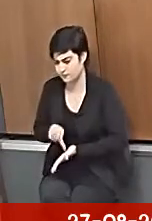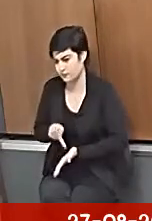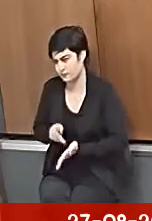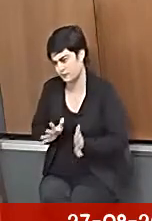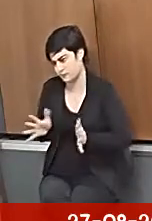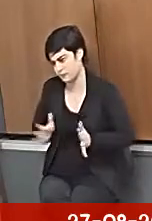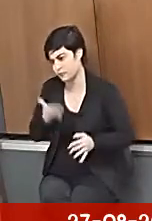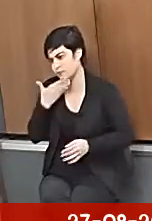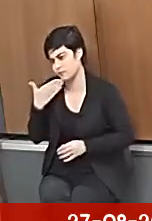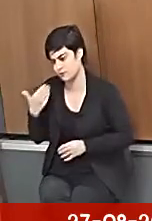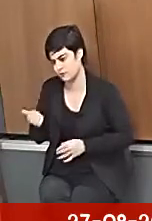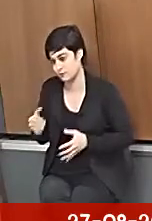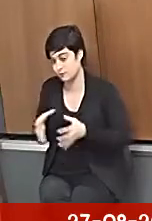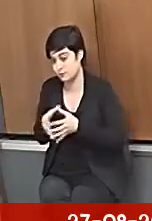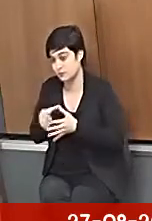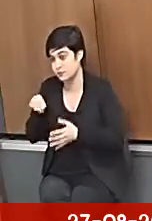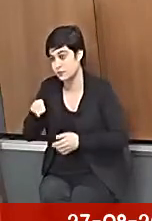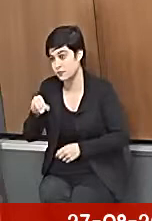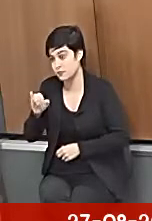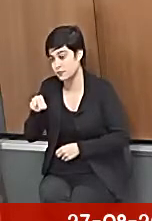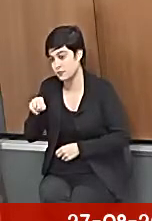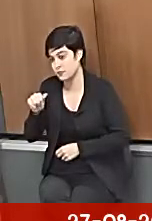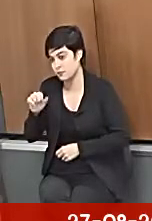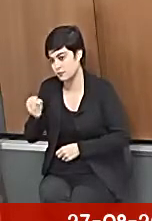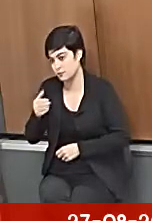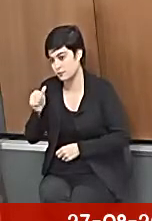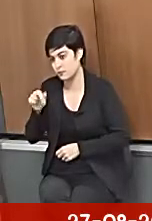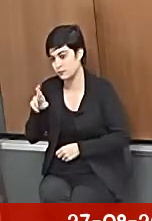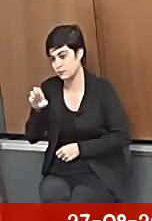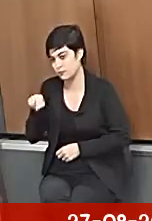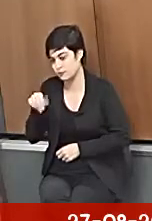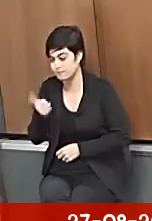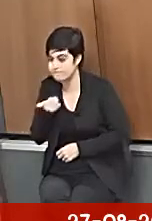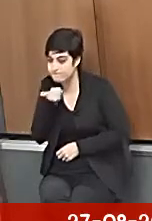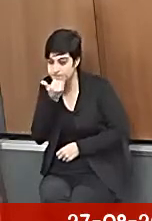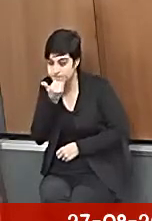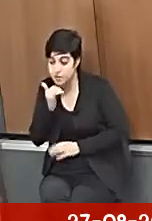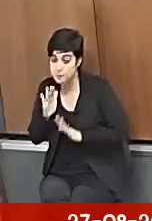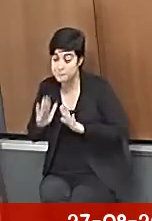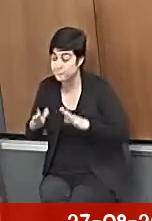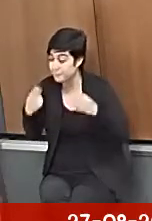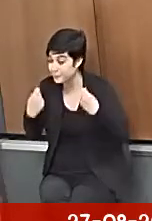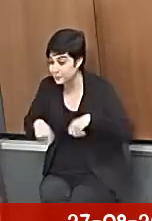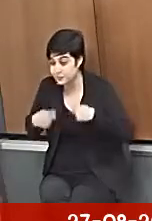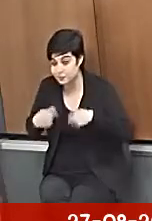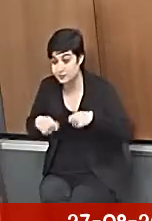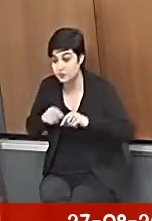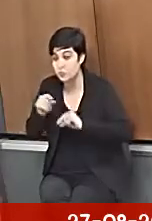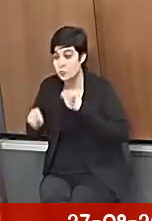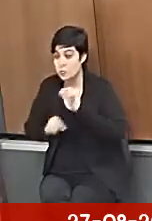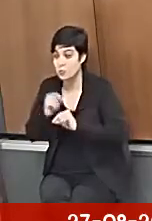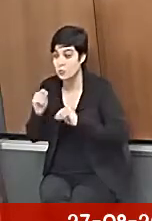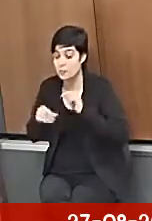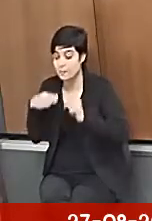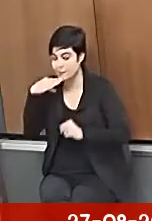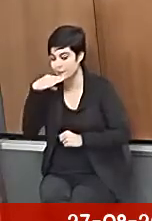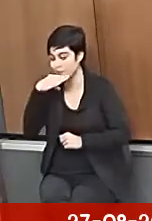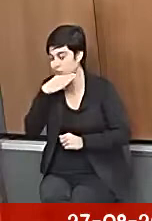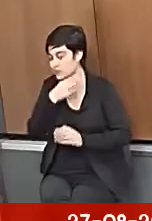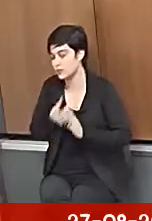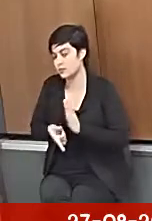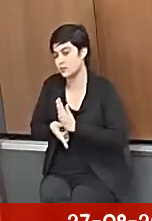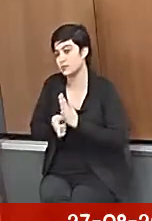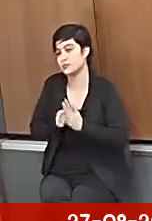pessoal da minas arena que me desculpe mas eu acho que isso deveria ter sido previsto porque o planejamento